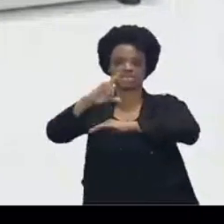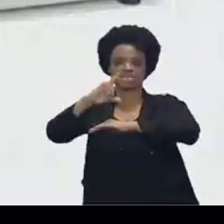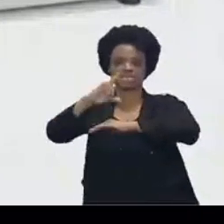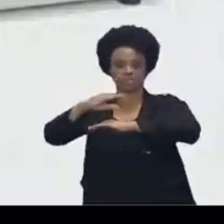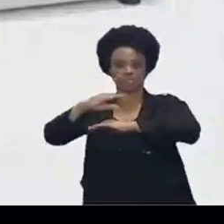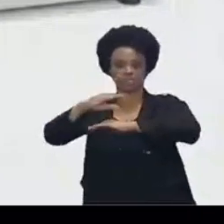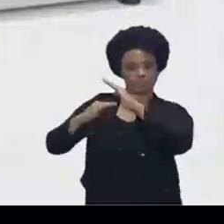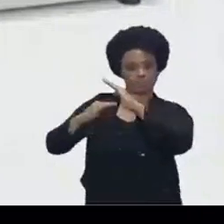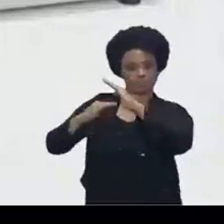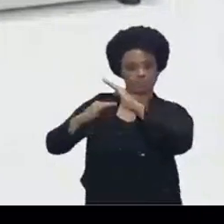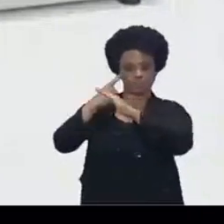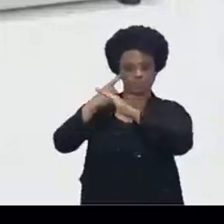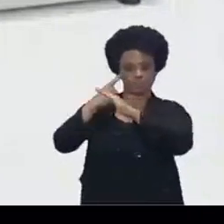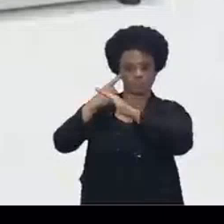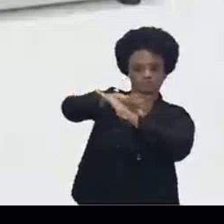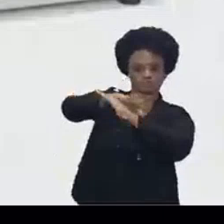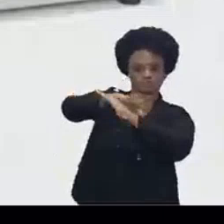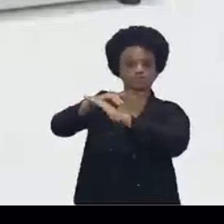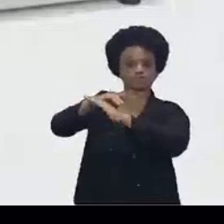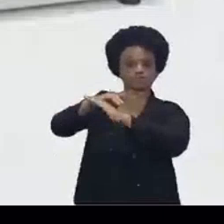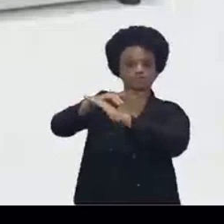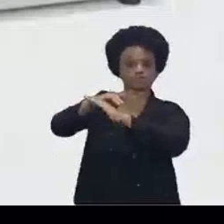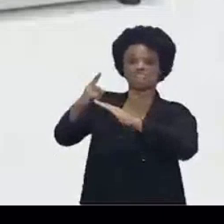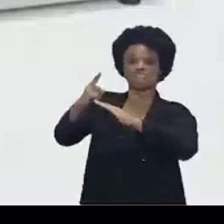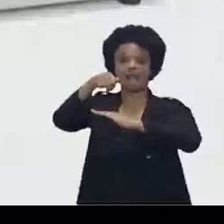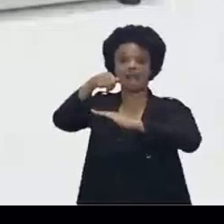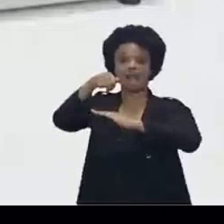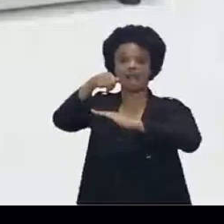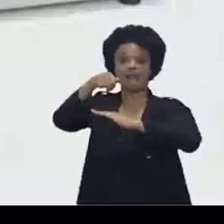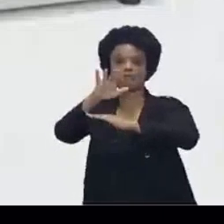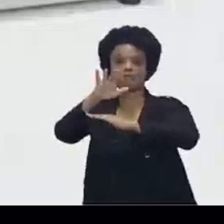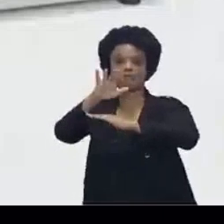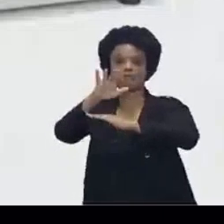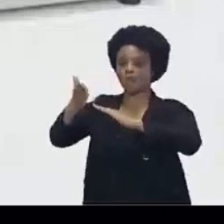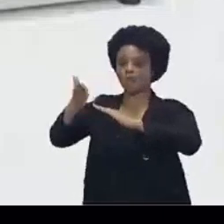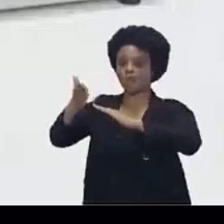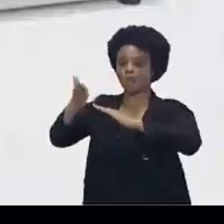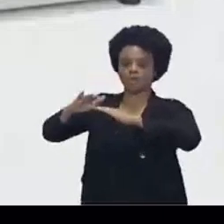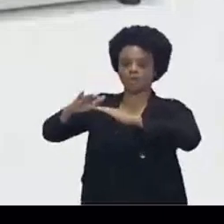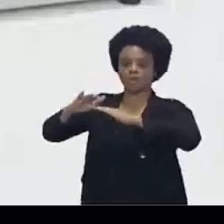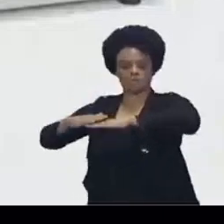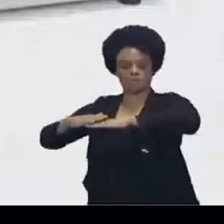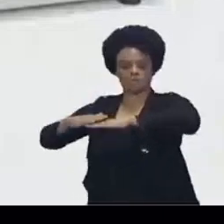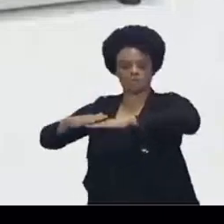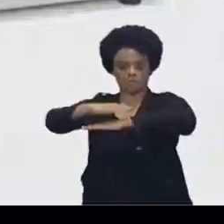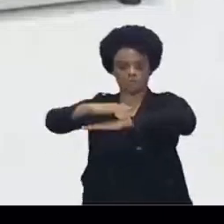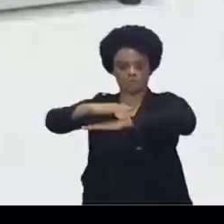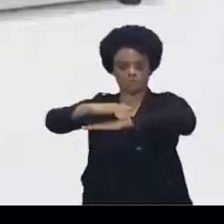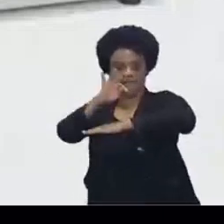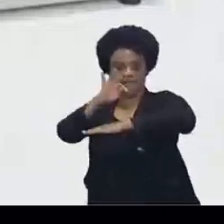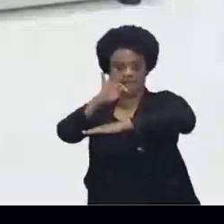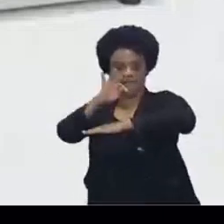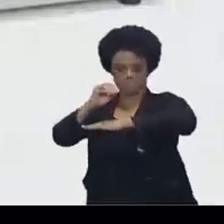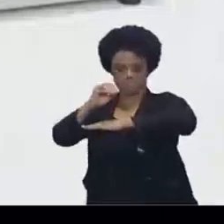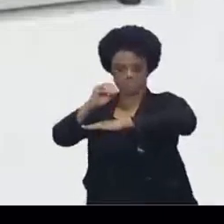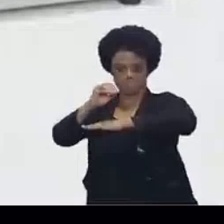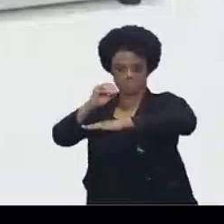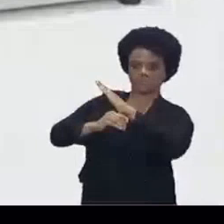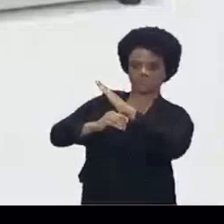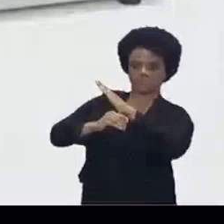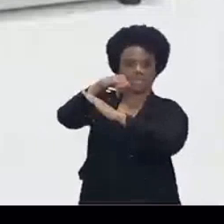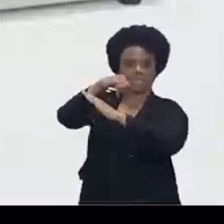o ângulo para nós conseguirmos verificar o plano, realmente o movimento acelerado. Detalhes desses